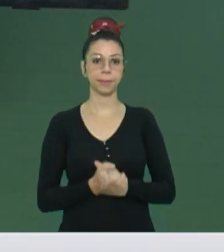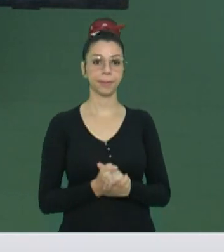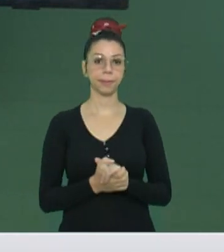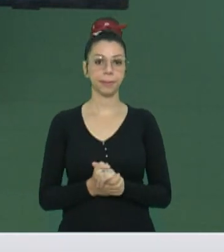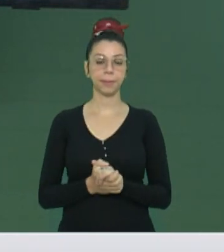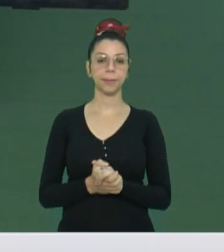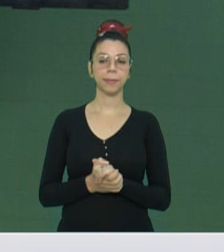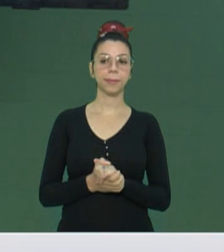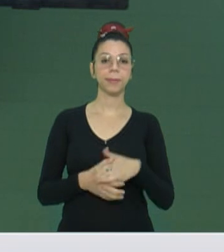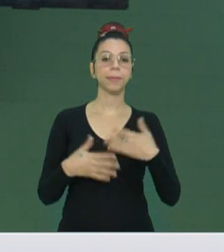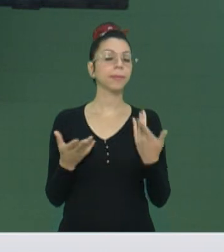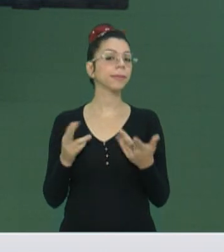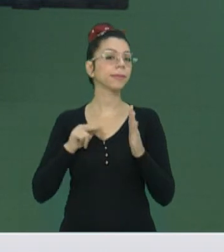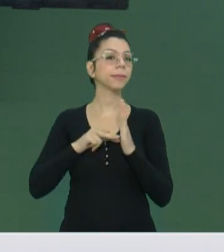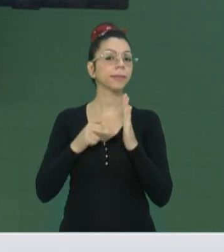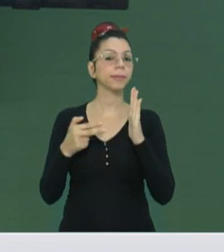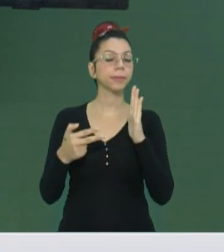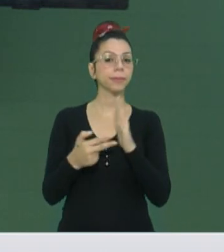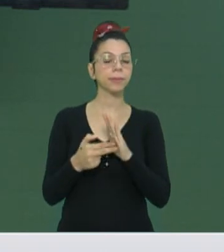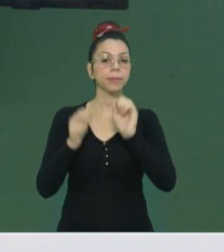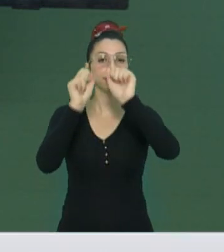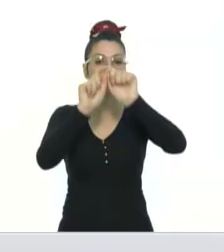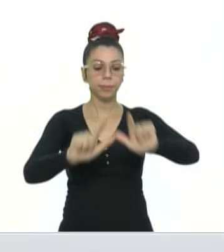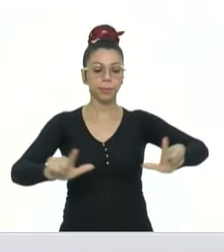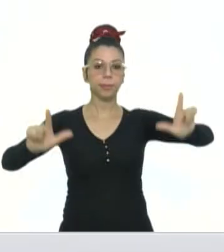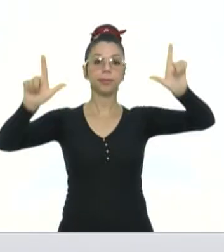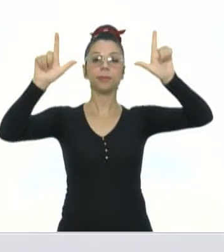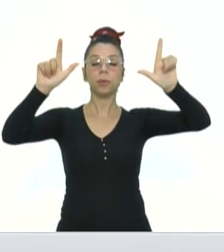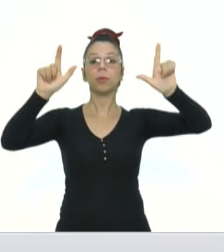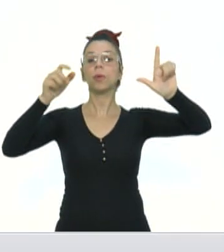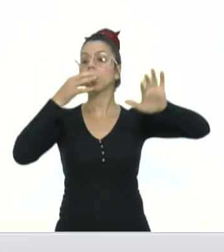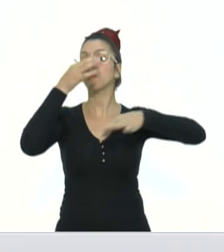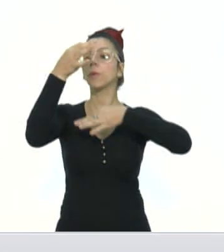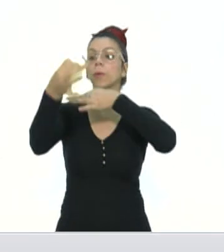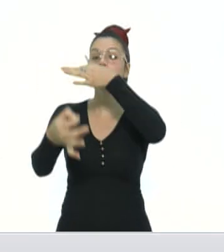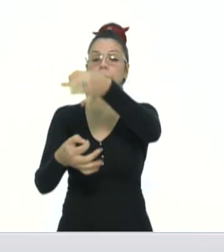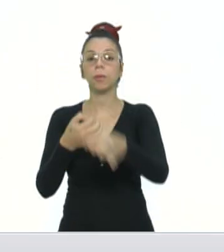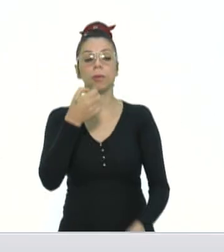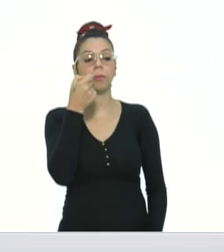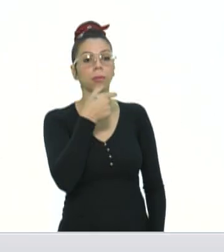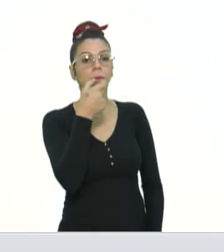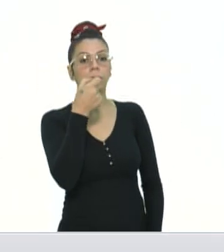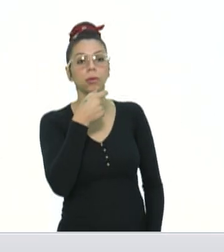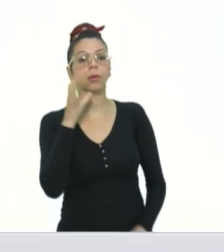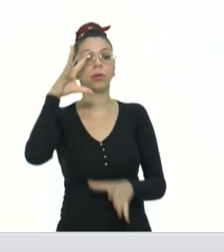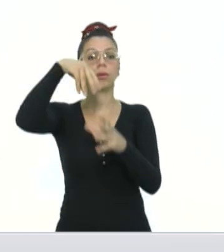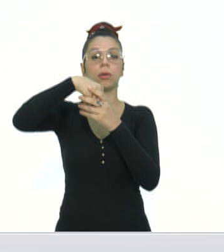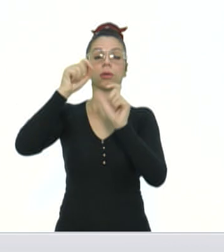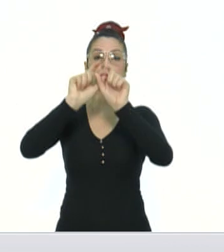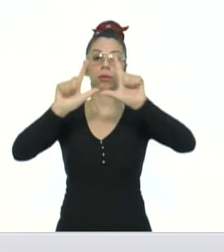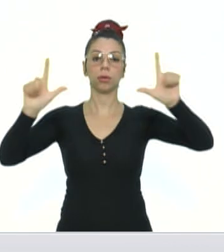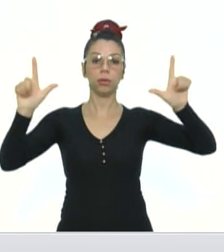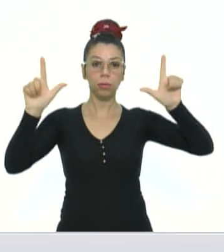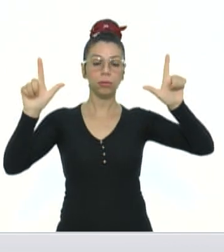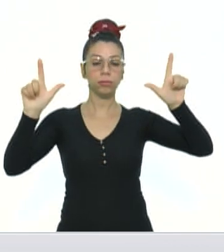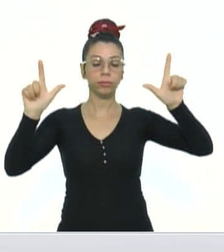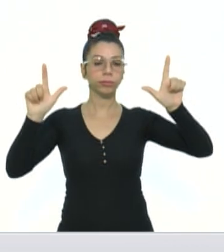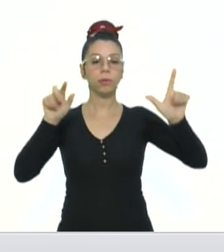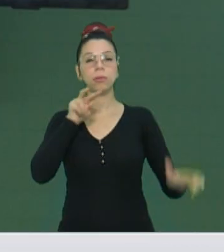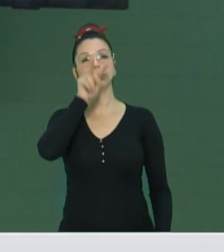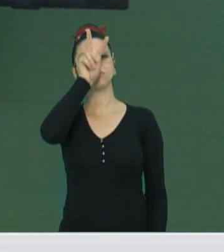Em que consiste nesta charge a crítica, o humor e a crítica da charge? Dê uma